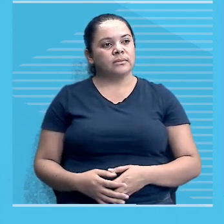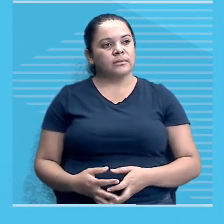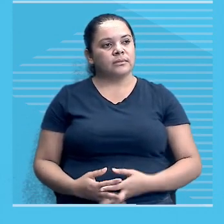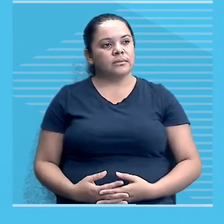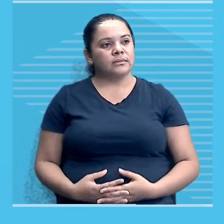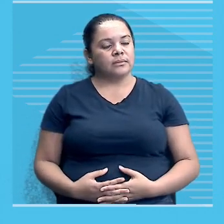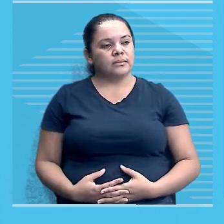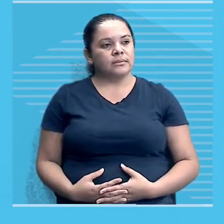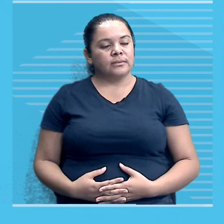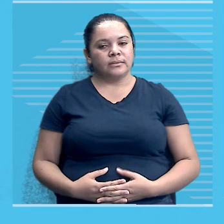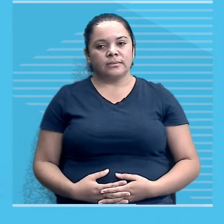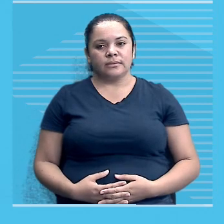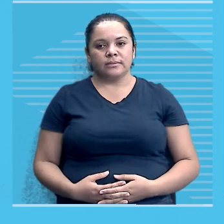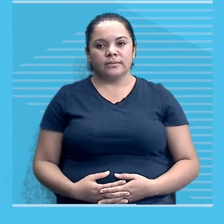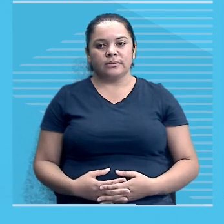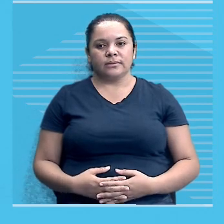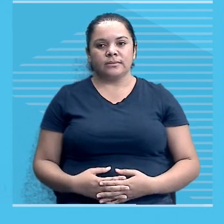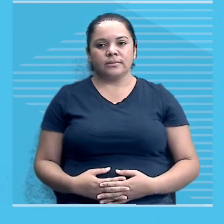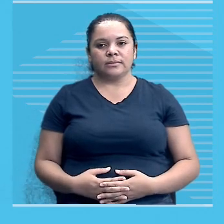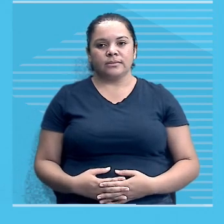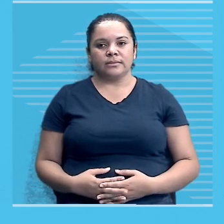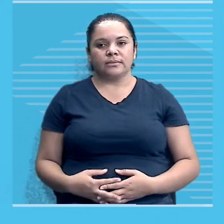E aí